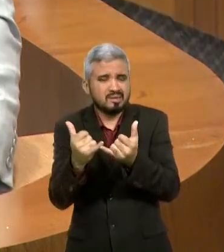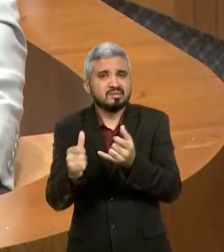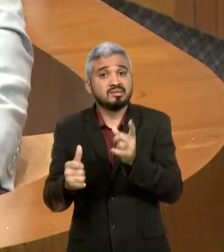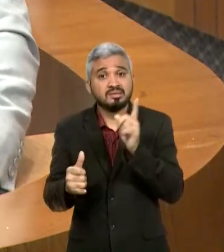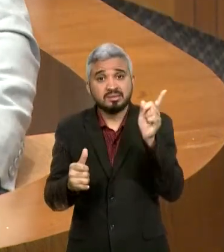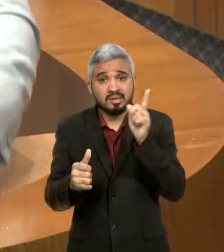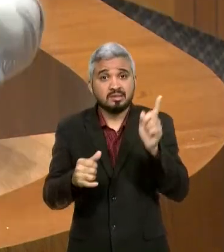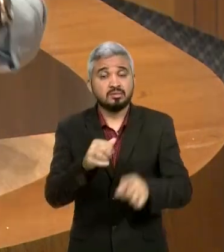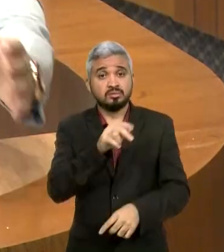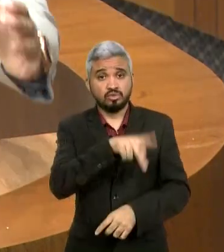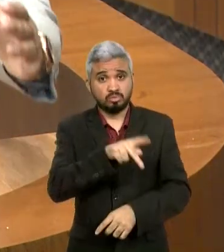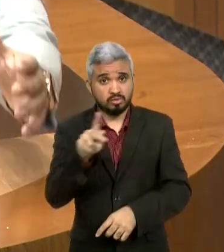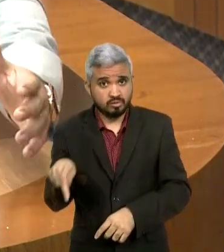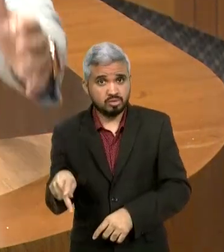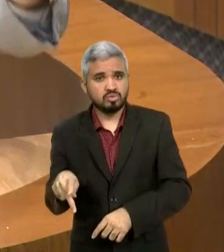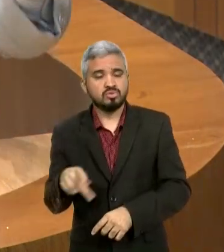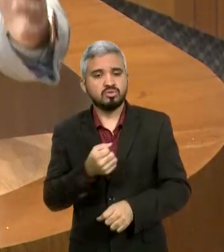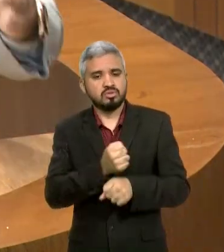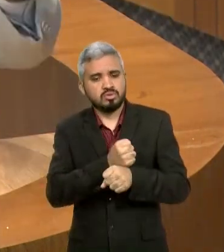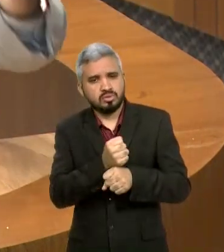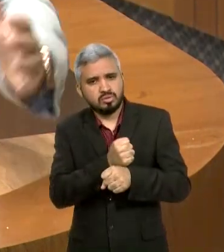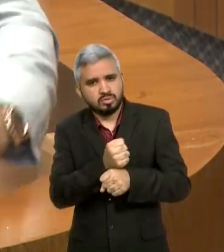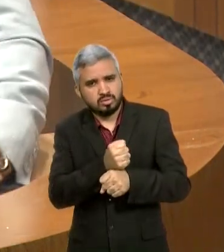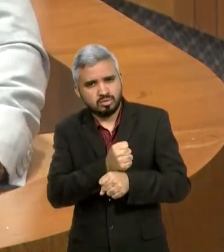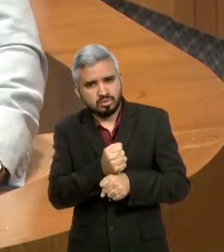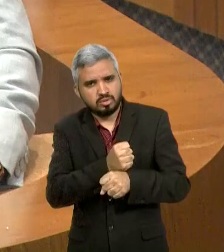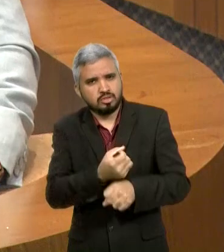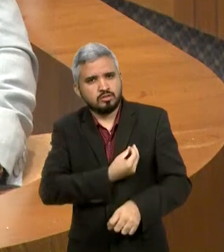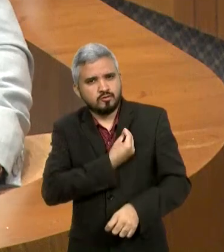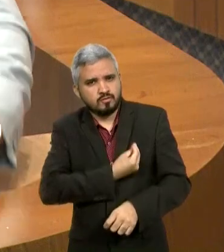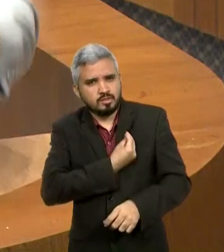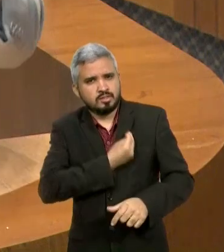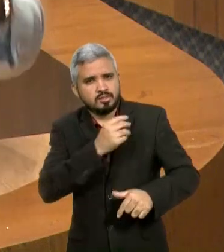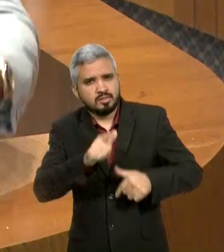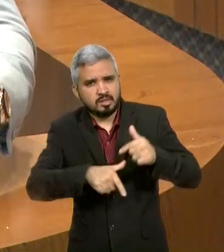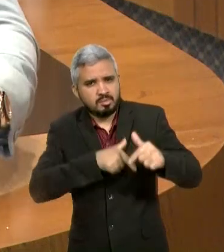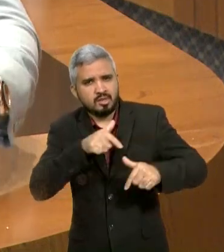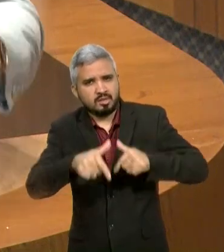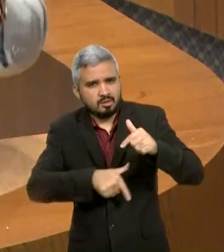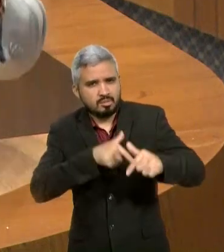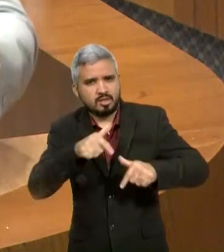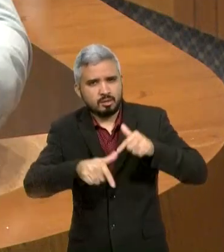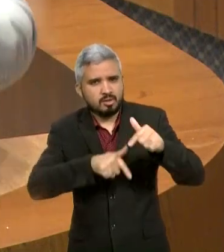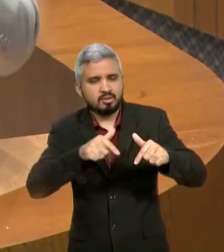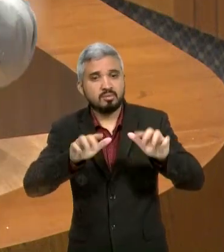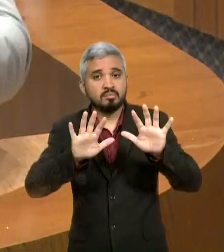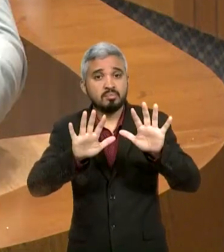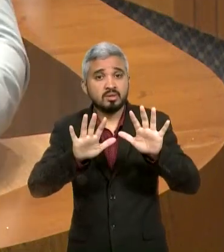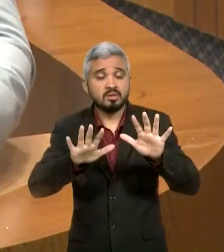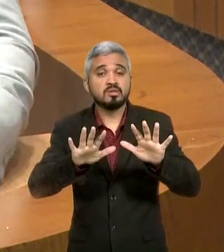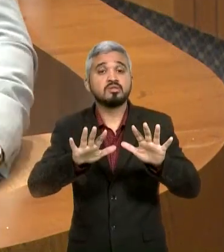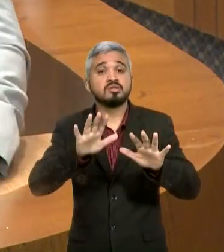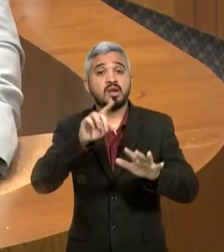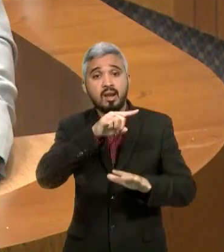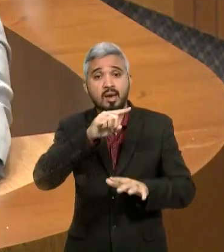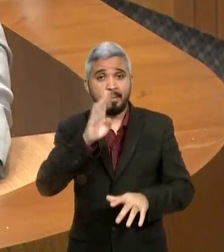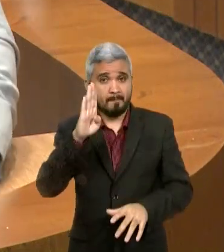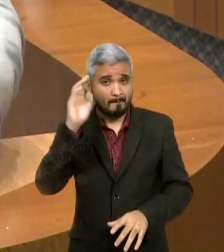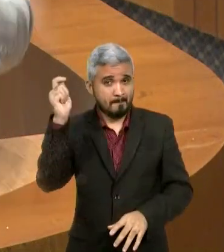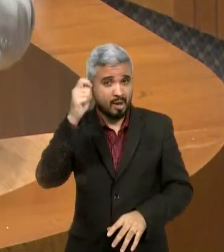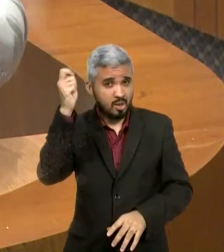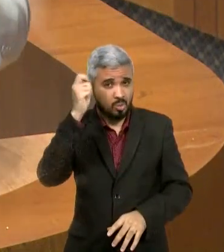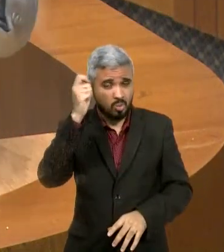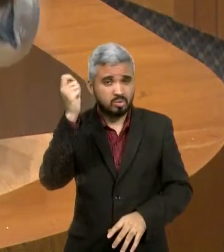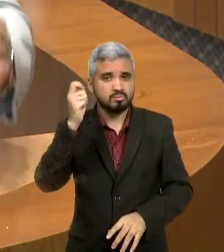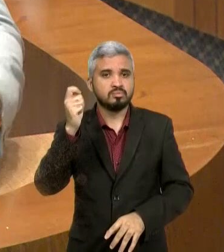se dedicaram uma vida para formar gerações, sendo lesados, os professores de Barra do Corda, tendo